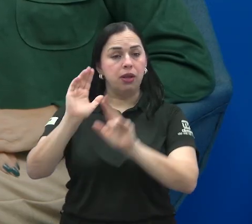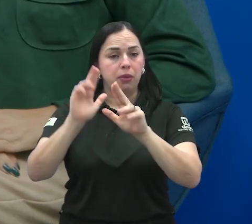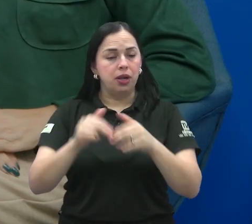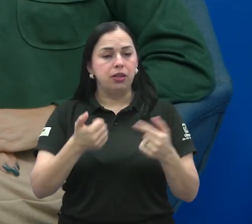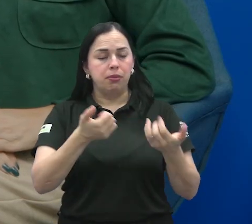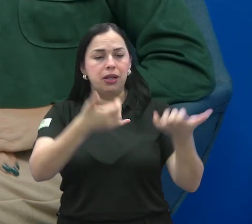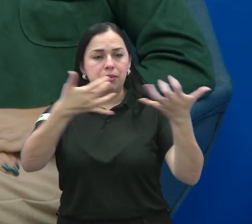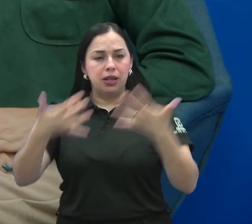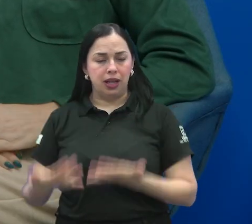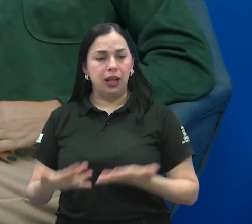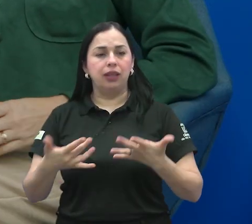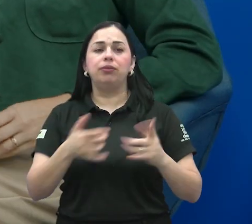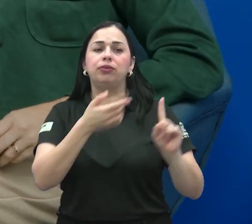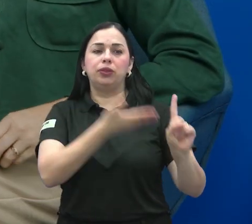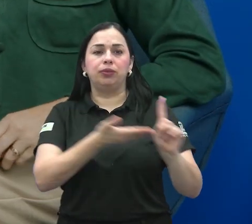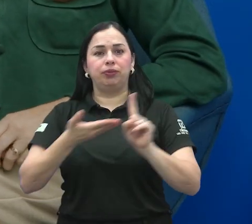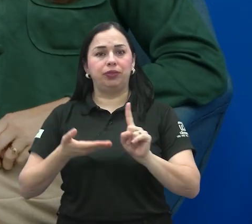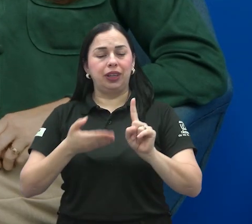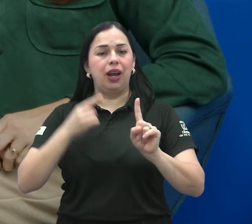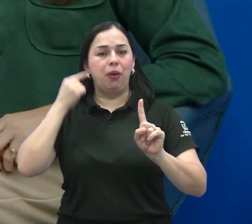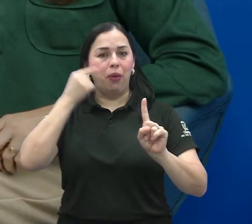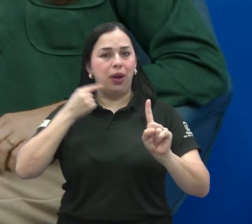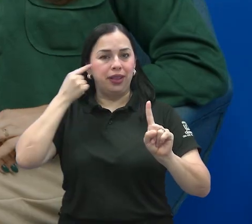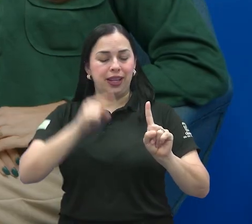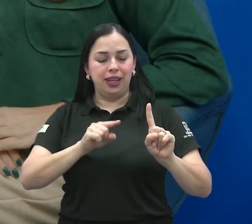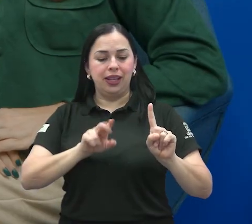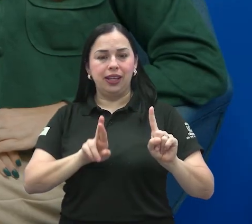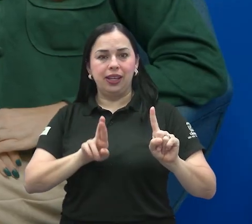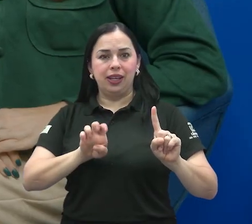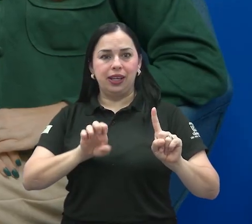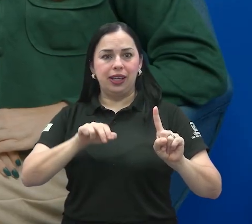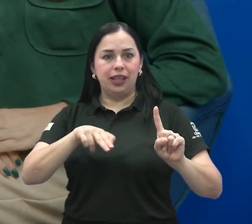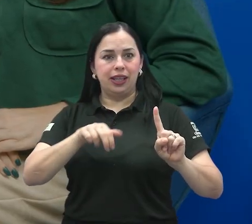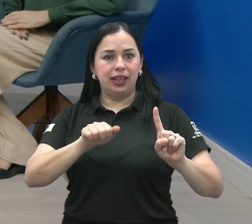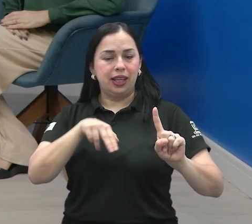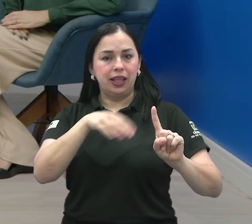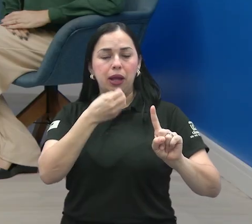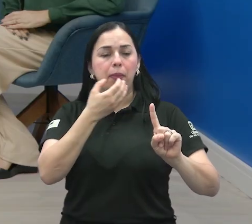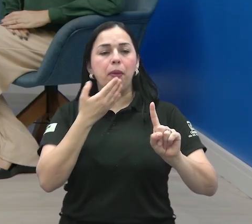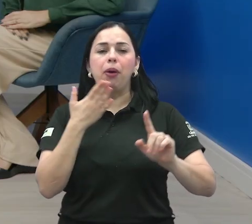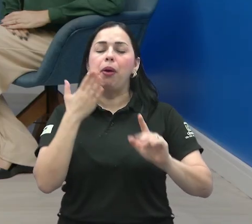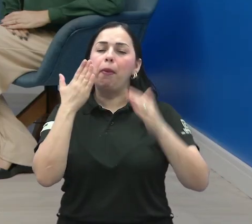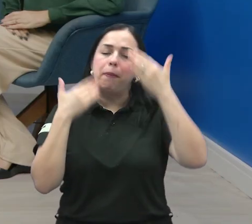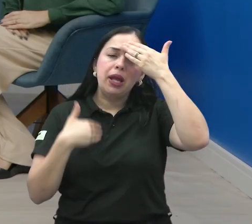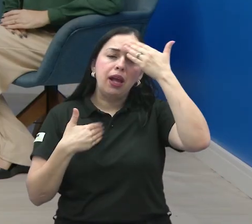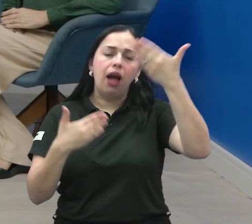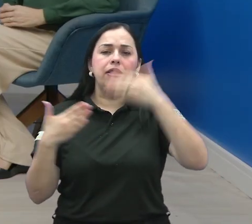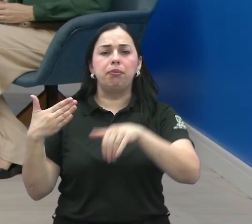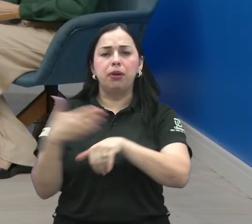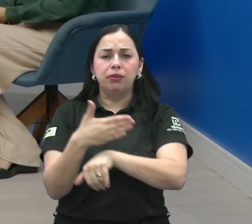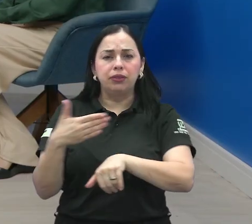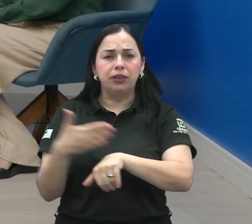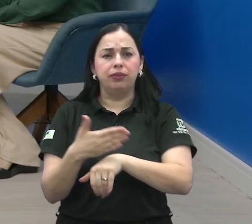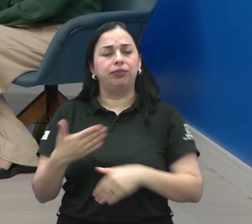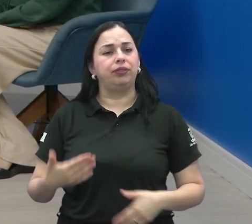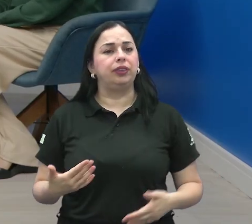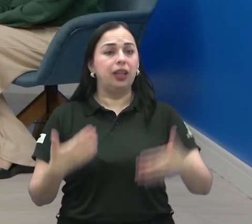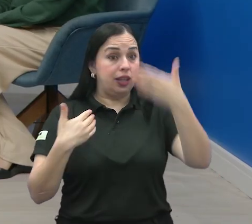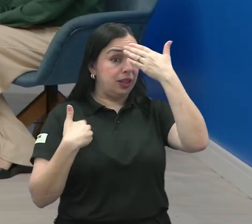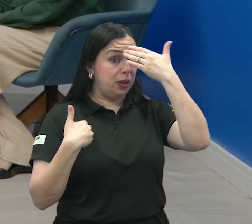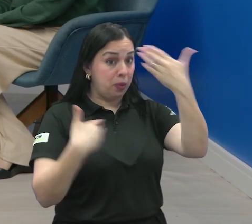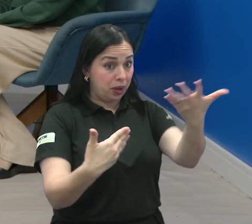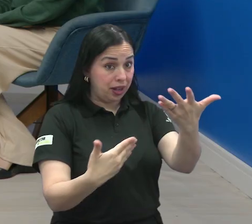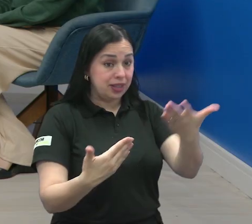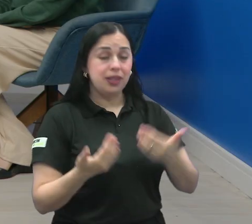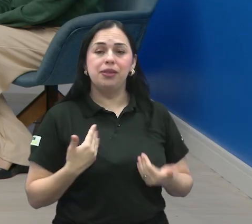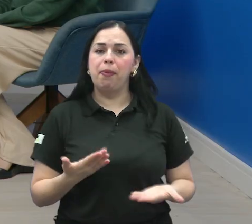mais sobre este assunto, nós recebemos aqui no estúdio o advogado Renan Andrade. Renan, muito obrigado pela sua participação. Eu que